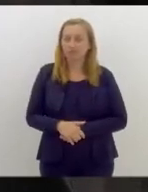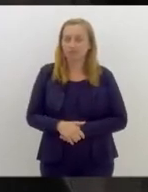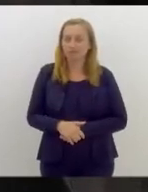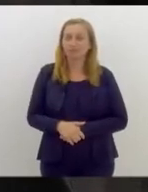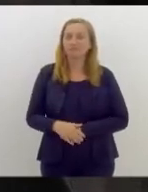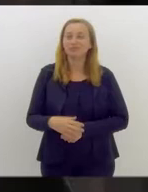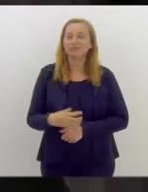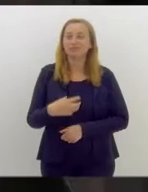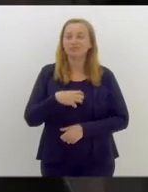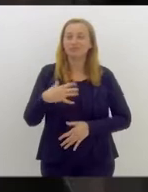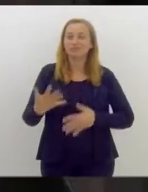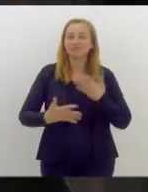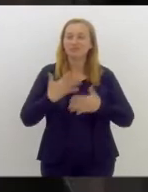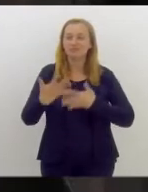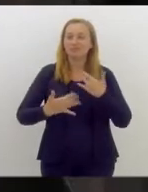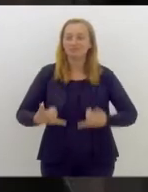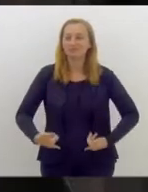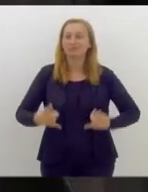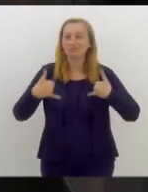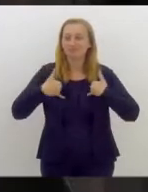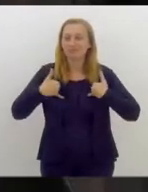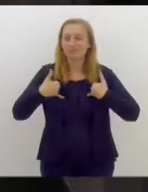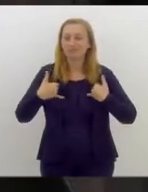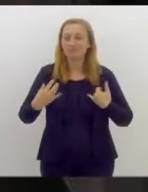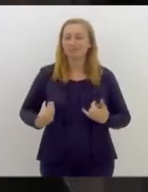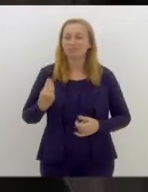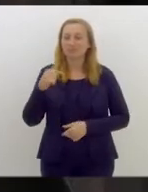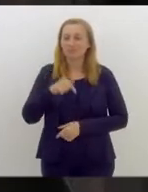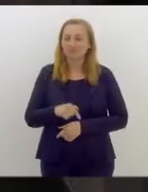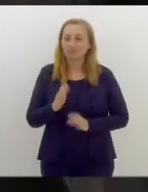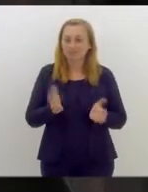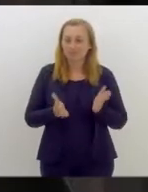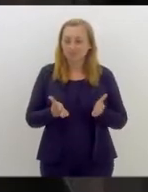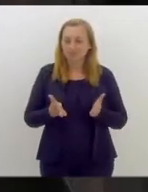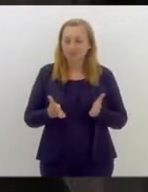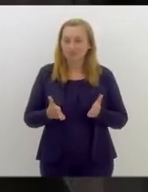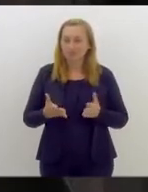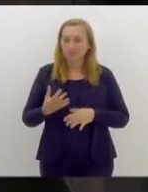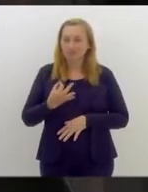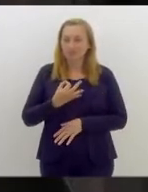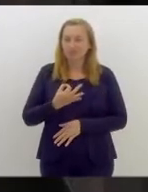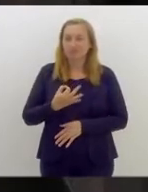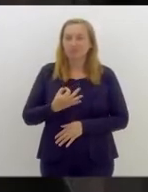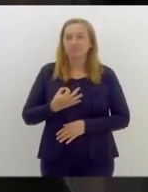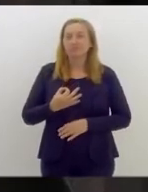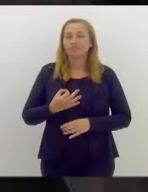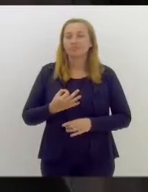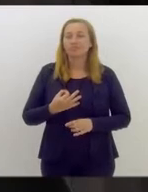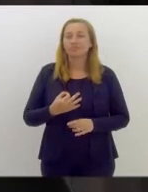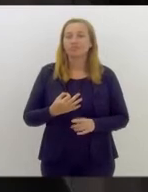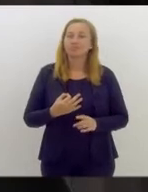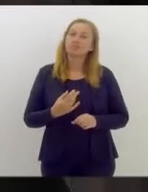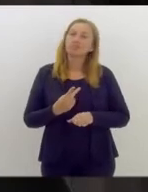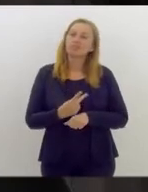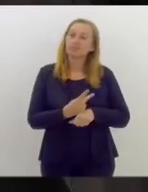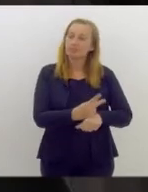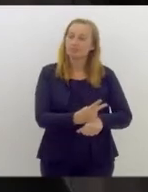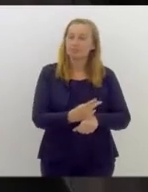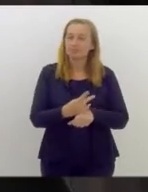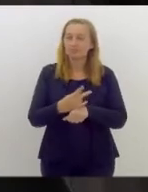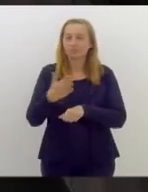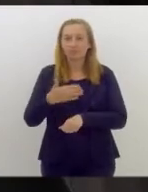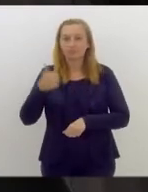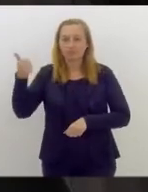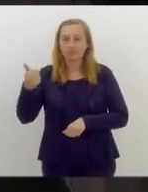Sinto-me imensamente honrado e feliz por estar aqui hoje, recebendo a maior honraria desta Casa Legislativa,